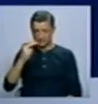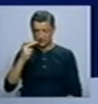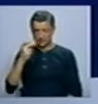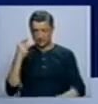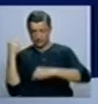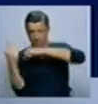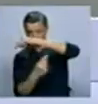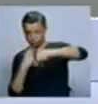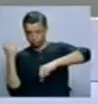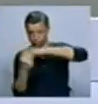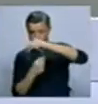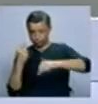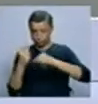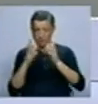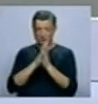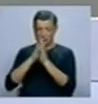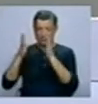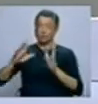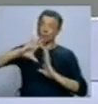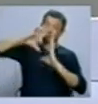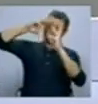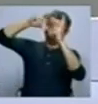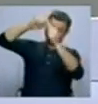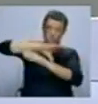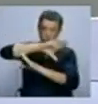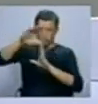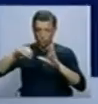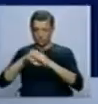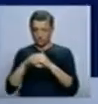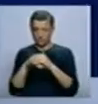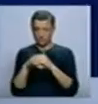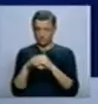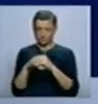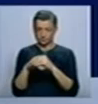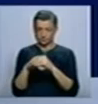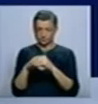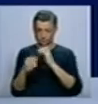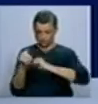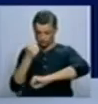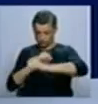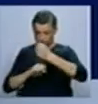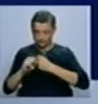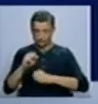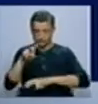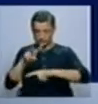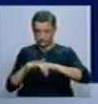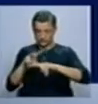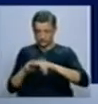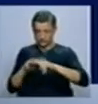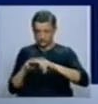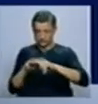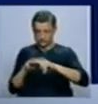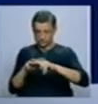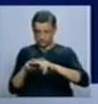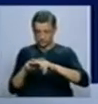que o universo é tão grande, que estamos incluídos sempre num pacote que se movimenta. Não é? É verdade, nós estamos aqui sentadinhos, quietinhos, dentro deste